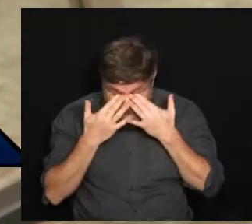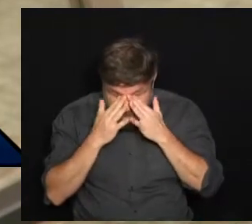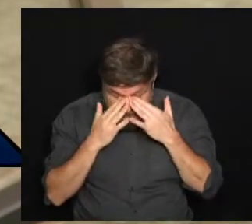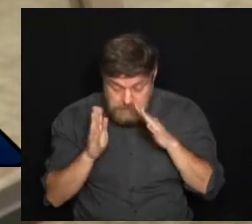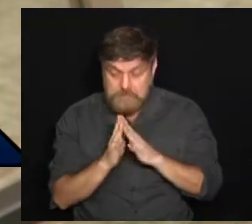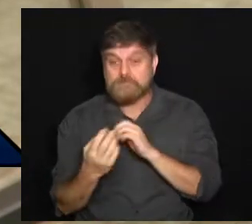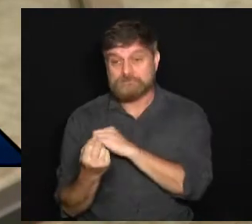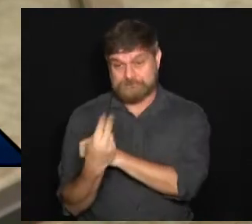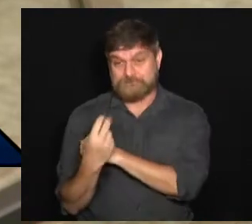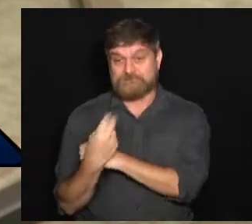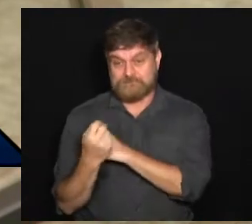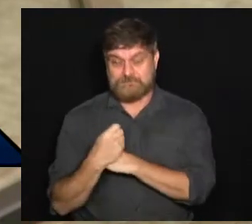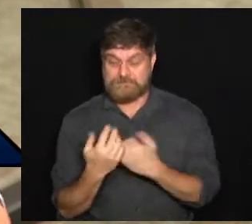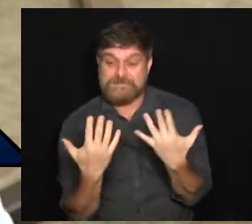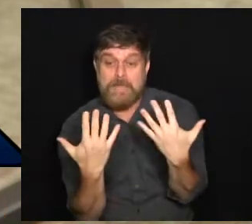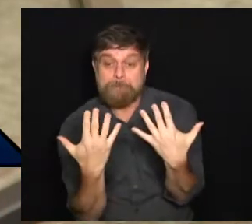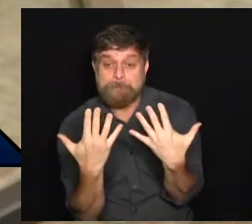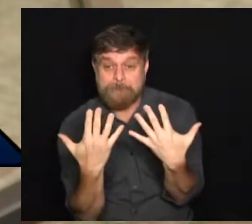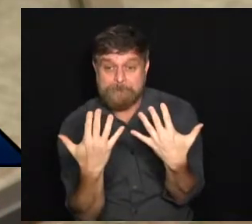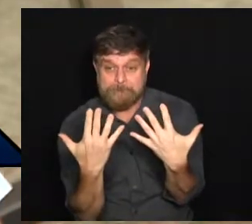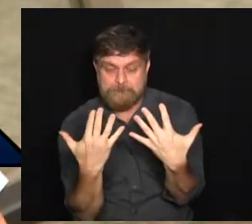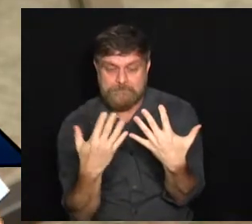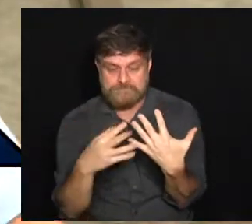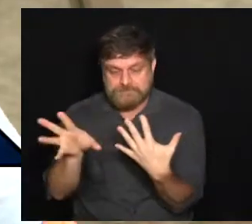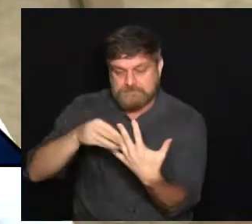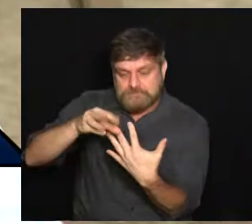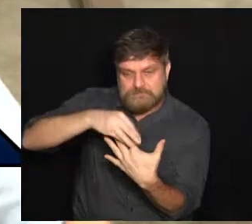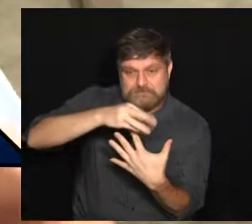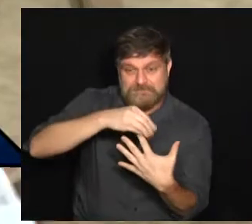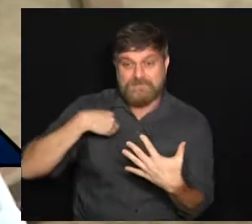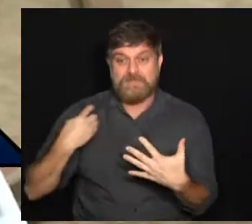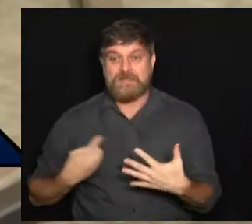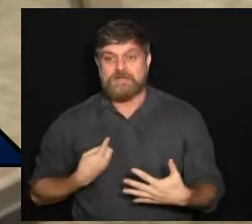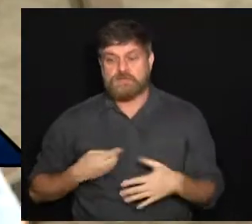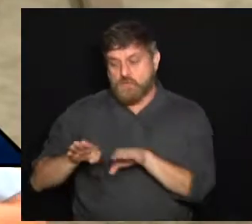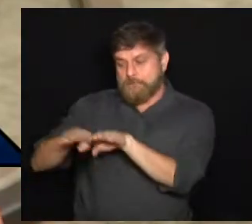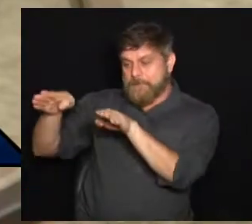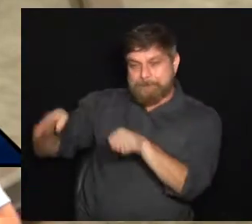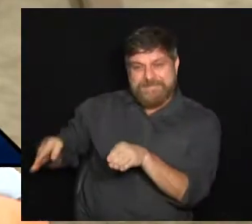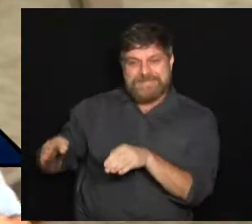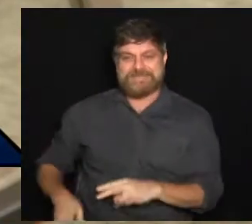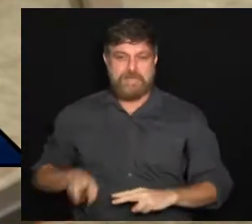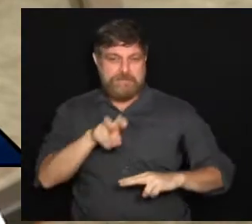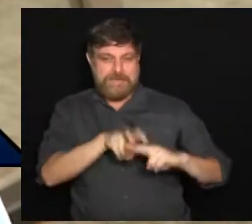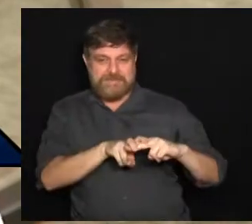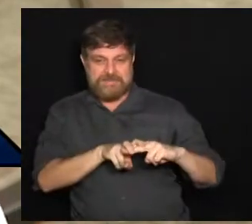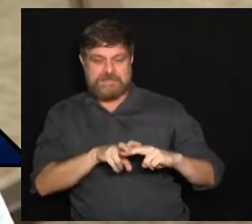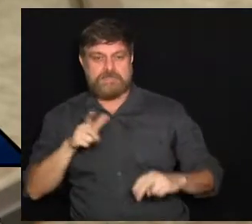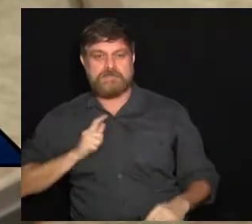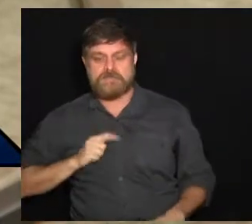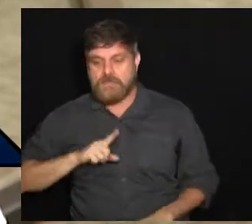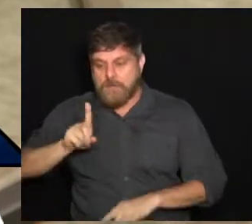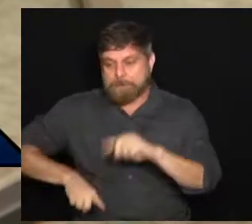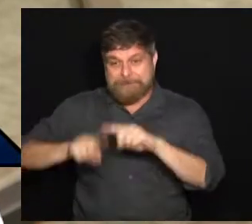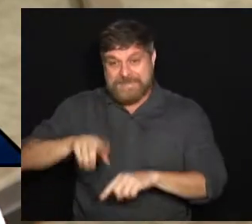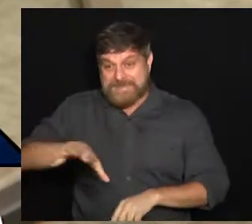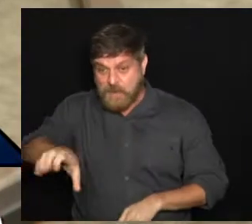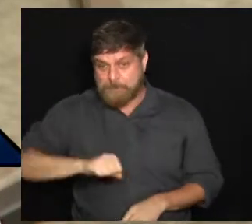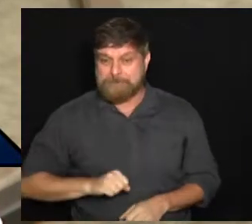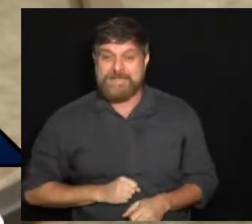vão pegar na nossa mão. Aí eu vou lá e encosto numa mesa, numa cadeira, né? Pego um objeto, um